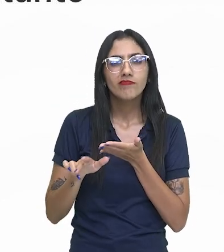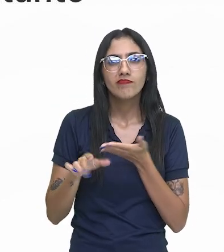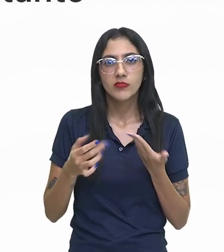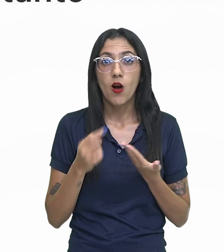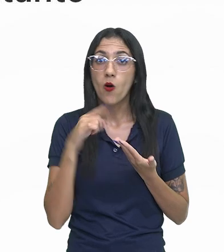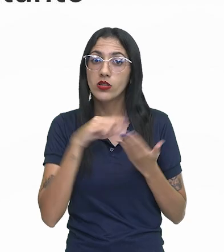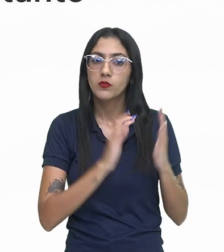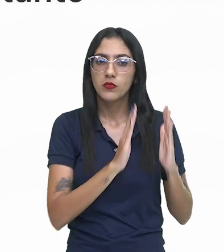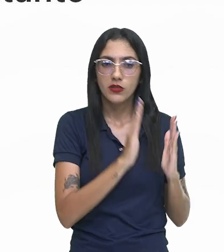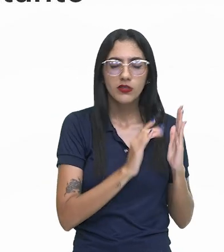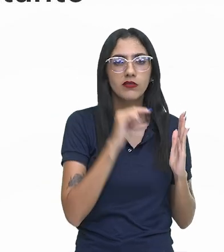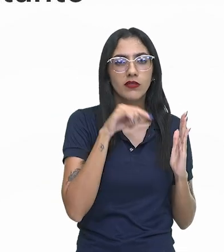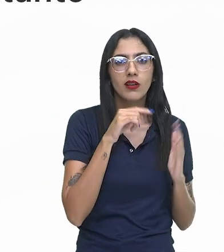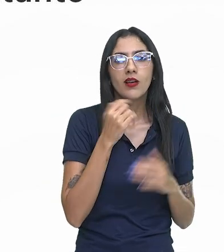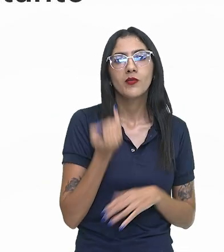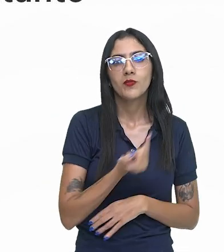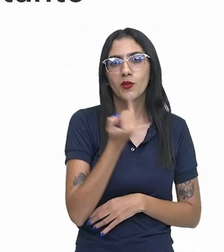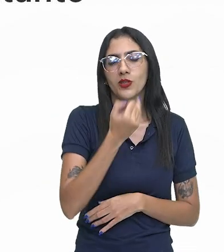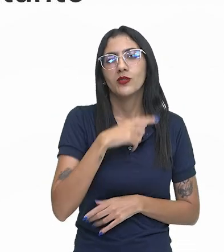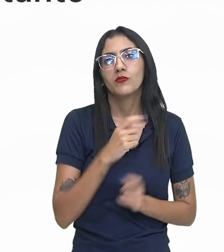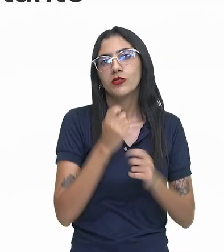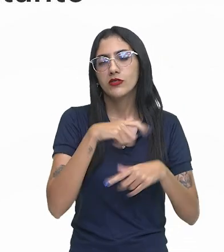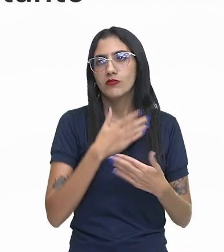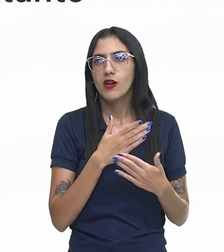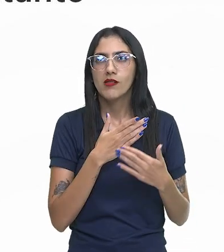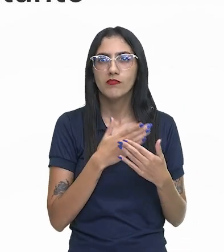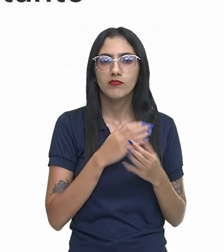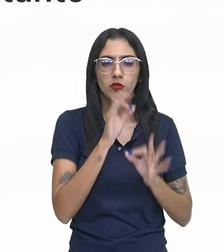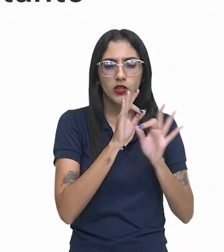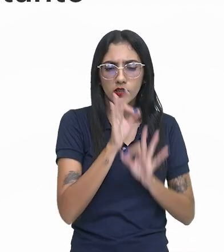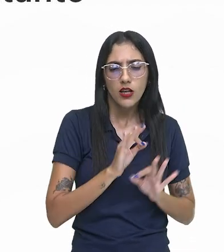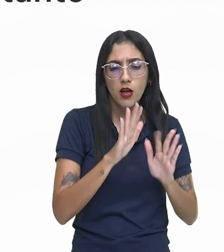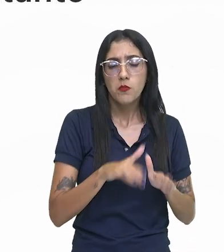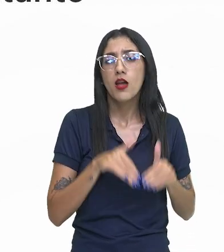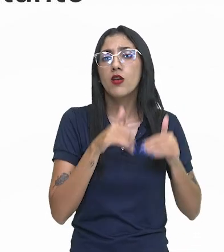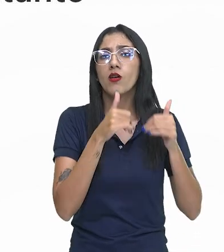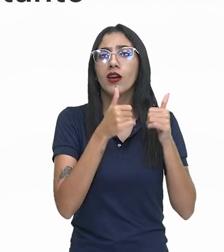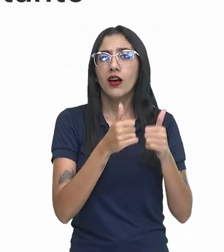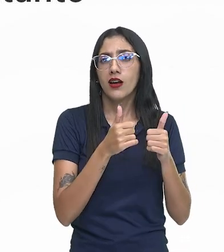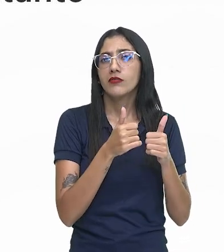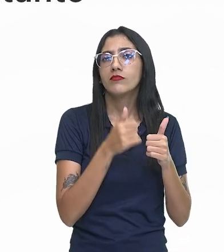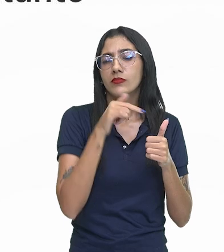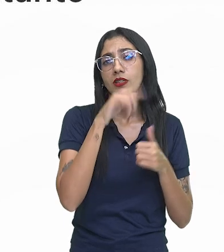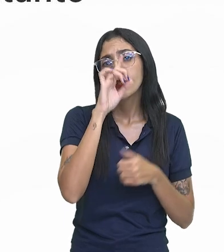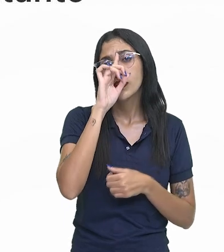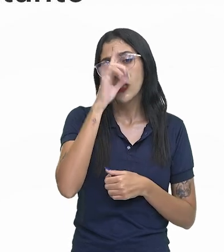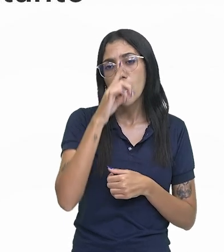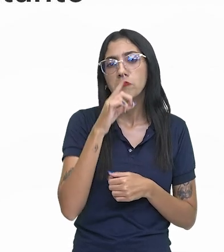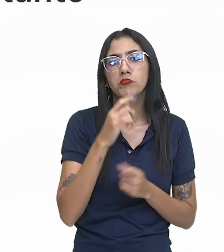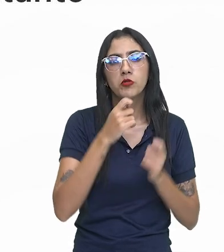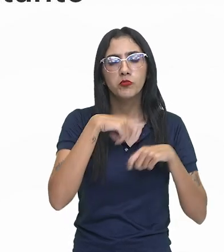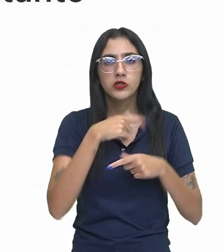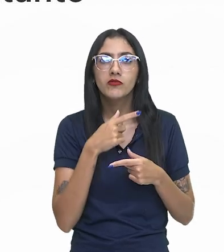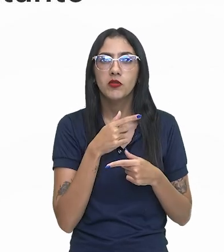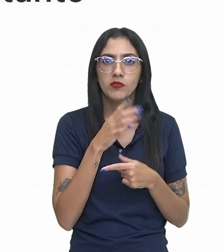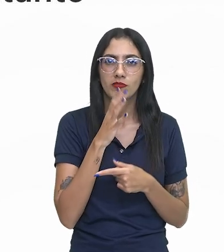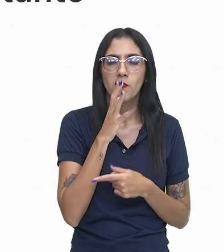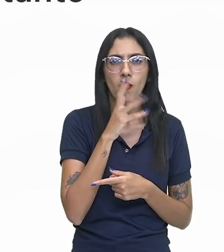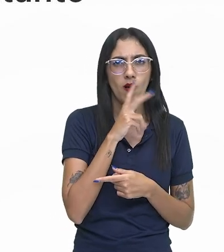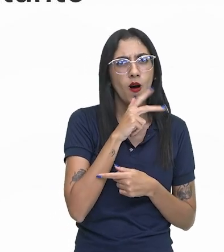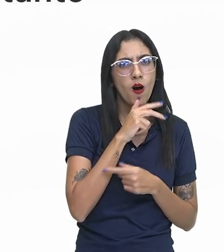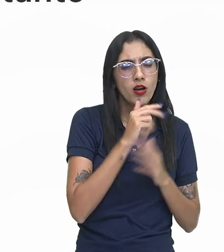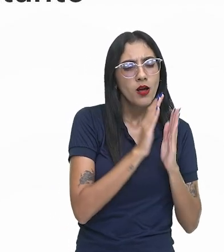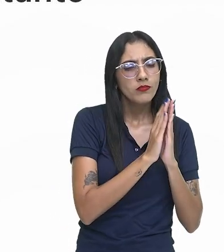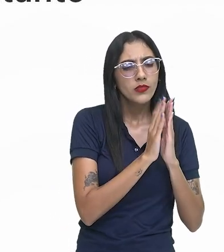Essa etapa é muito importante para aprimorar aquilo que você quer comunicar, podendo levar algum tempo